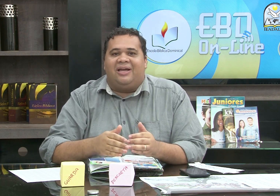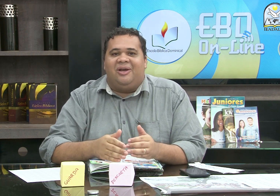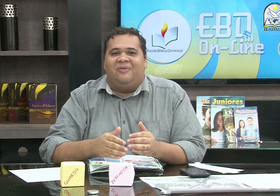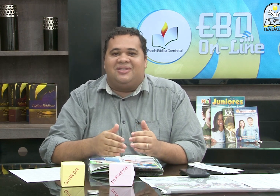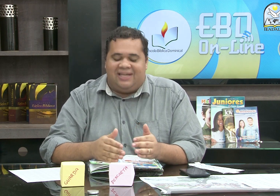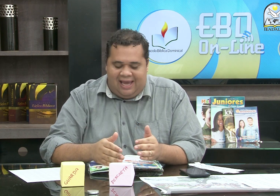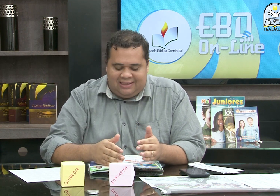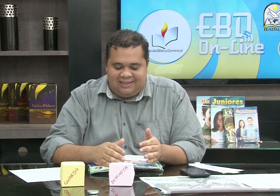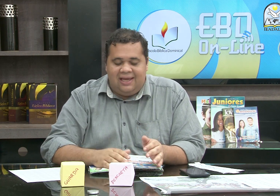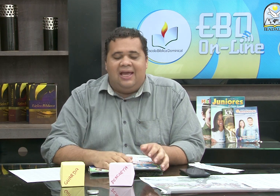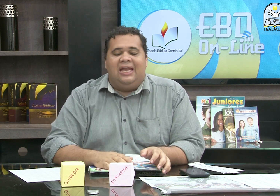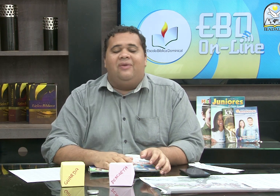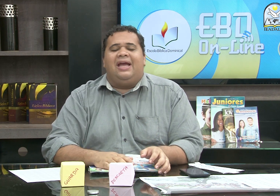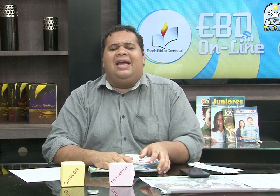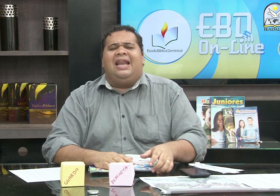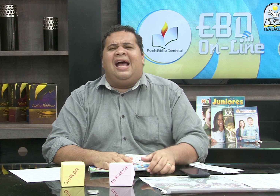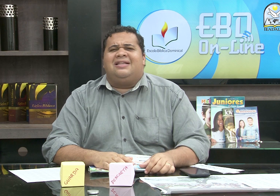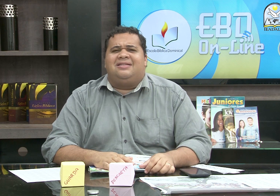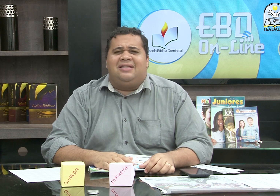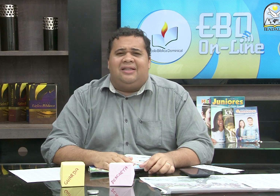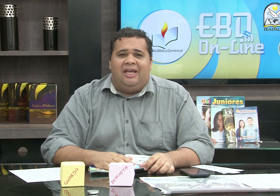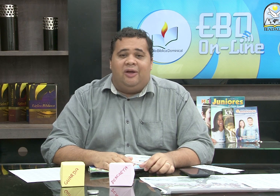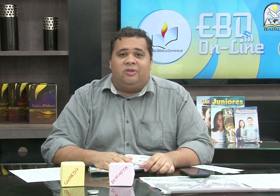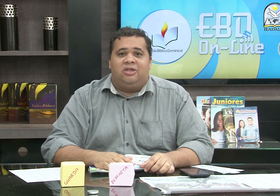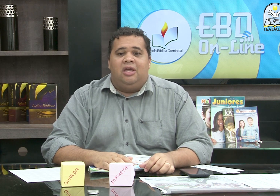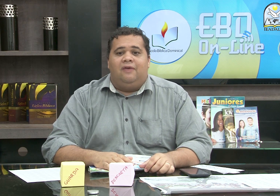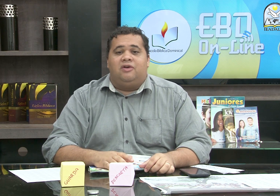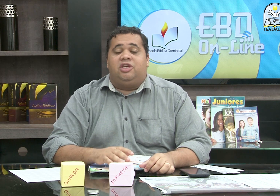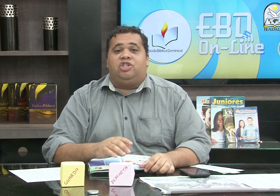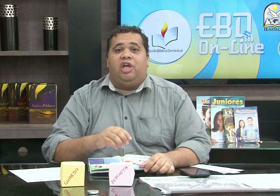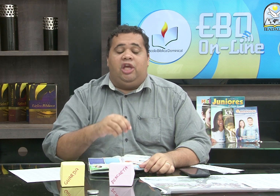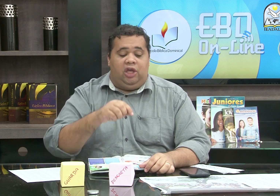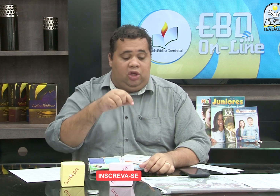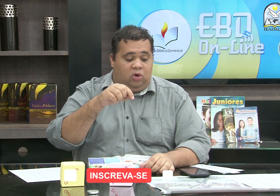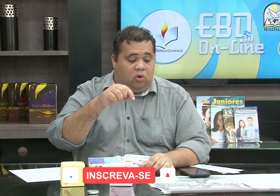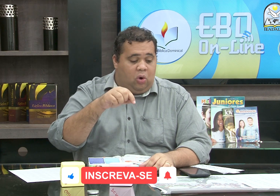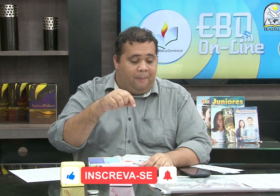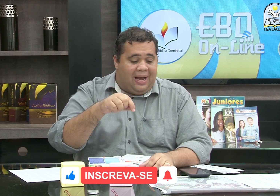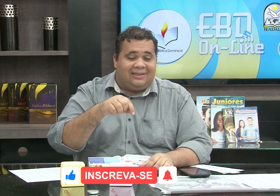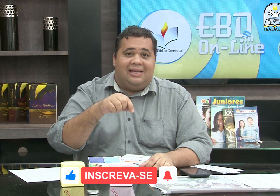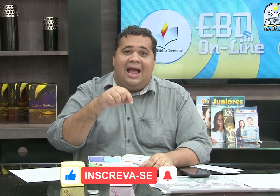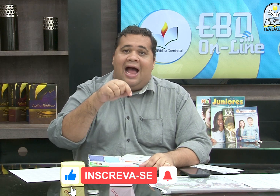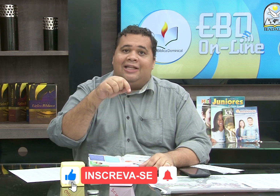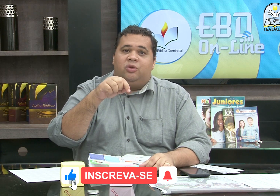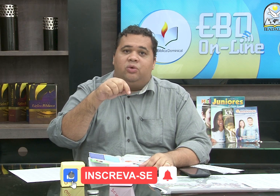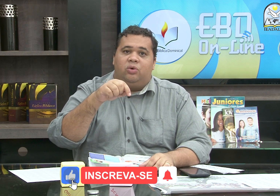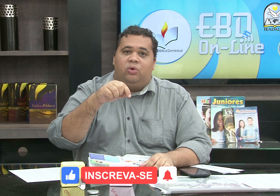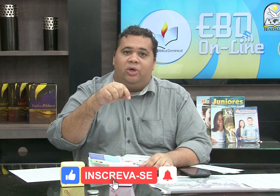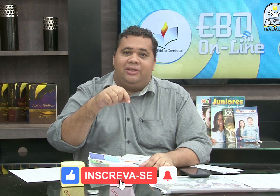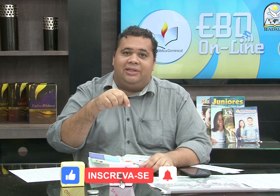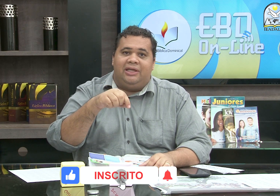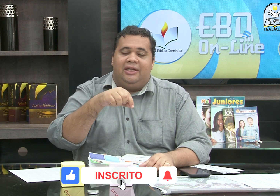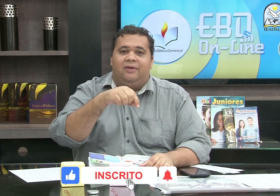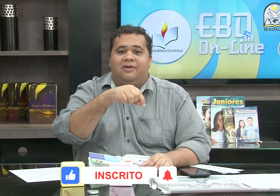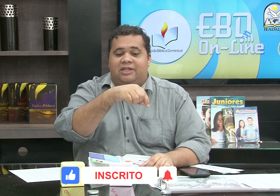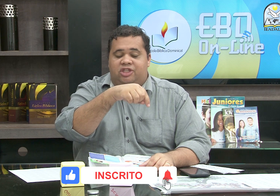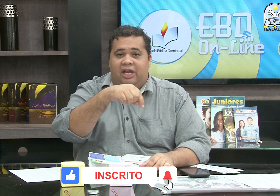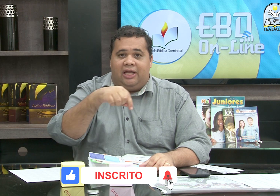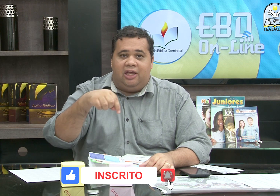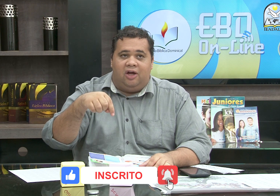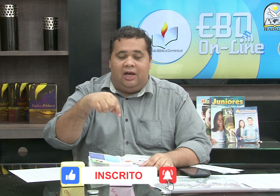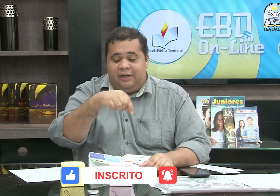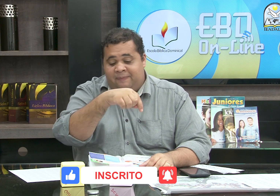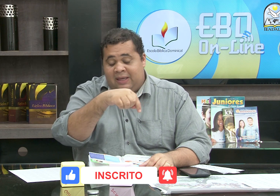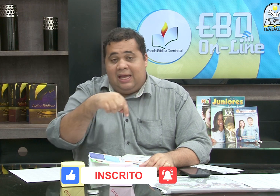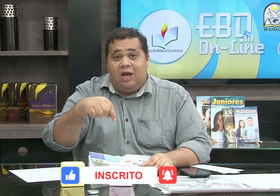pré-aula aqui com vocês né Graças a Deus vocês têm compartilhado curtido vocês